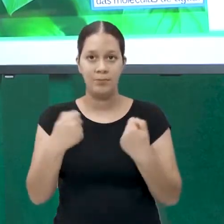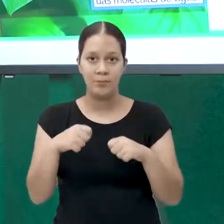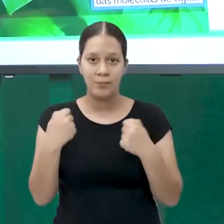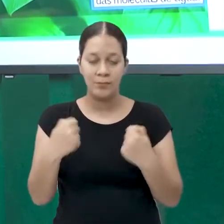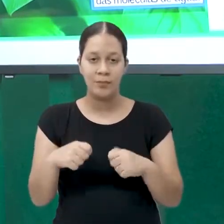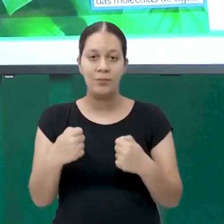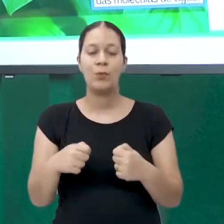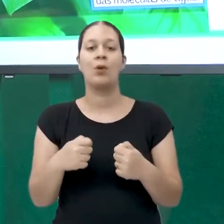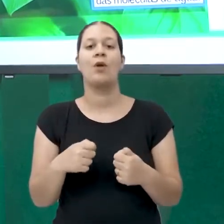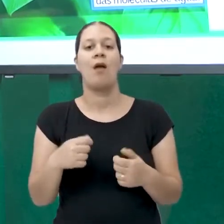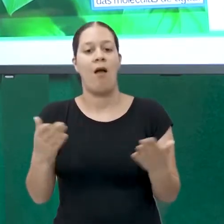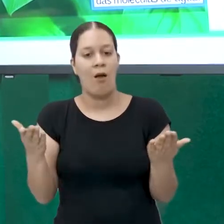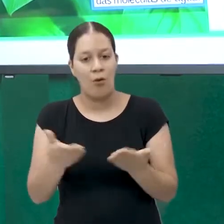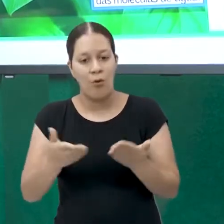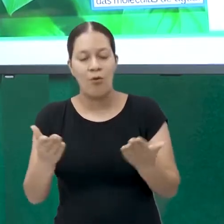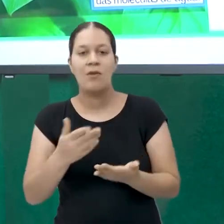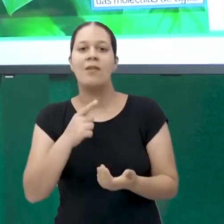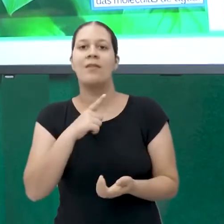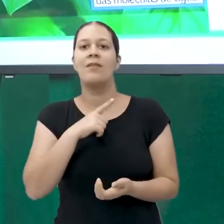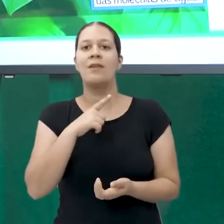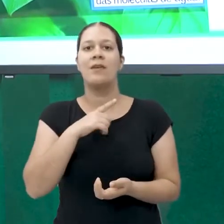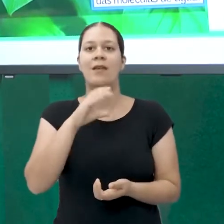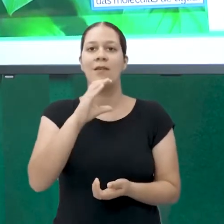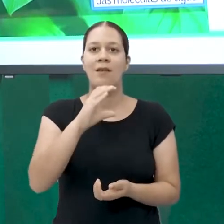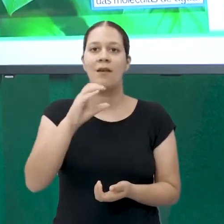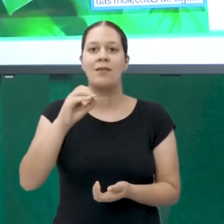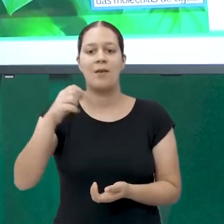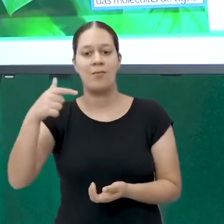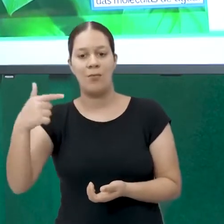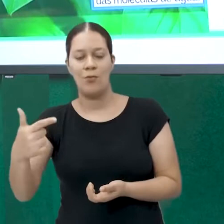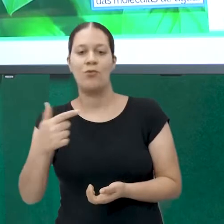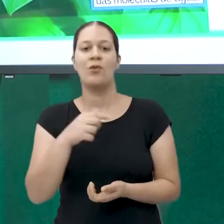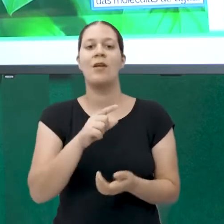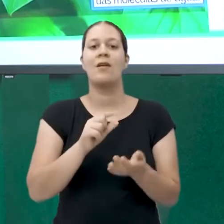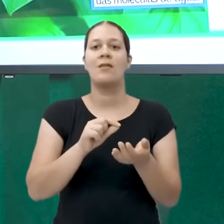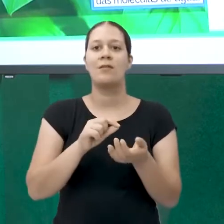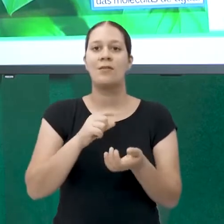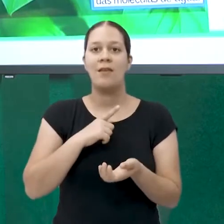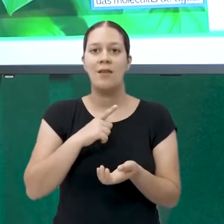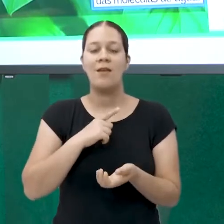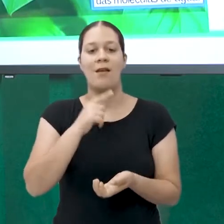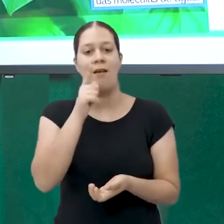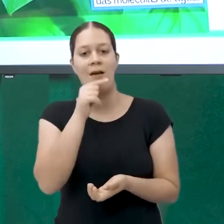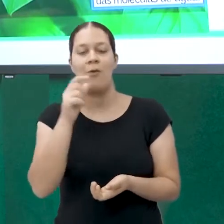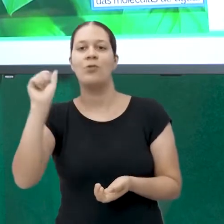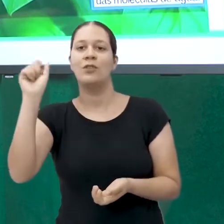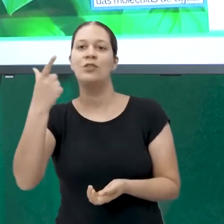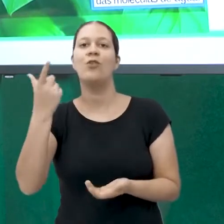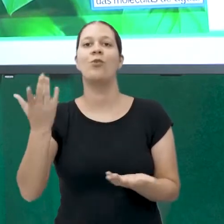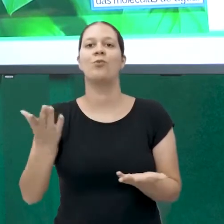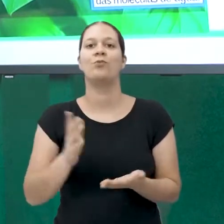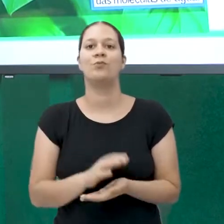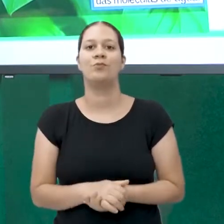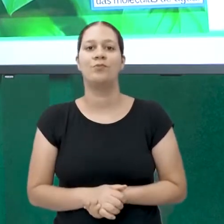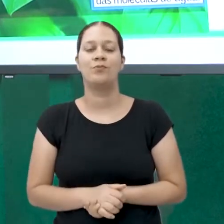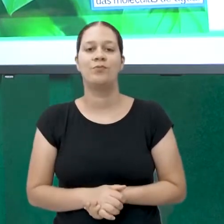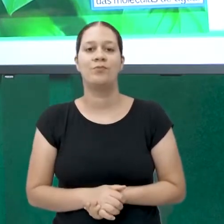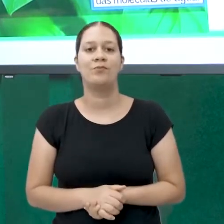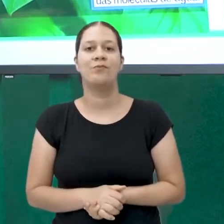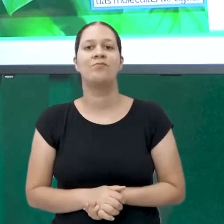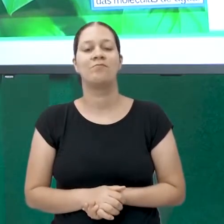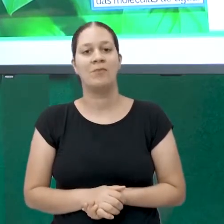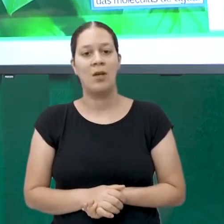e coloca, pum, no sol. Agora você tem gás carbônico, você tem água, que você molhou ela, e você tem luz